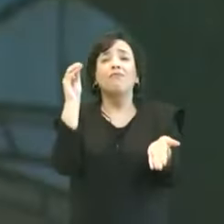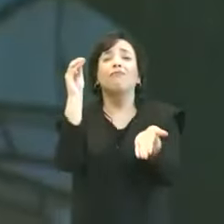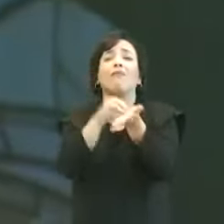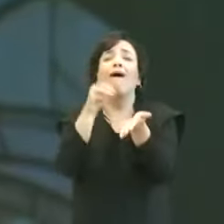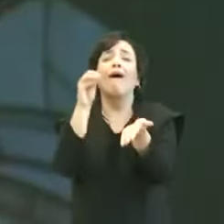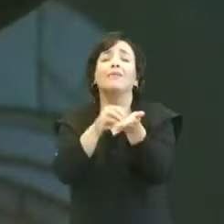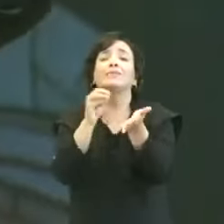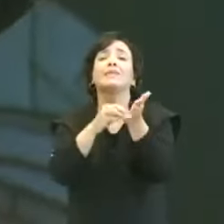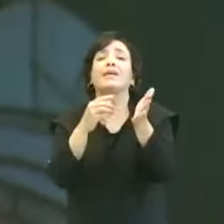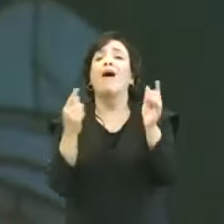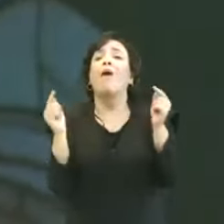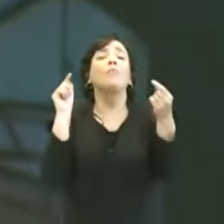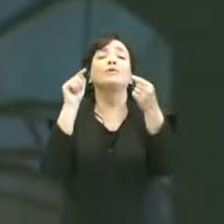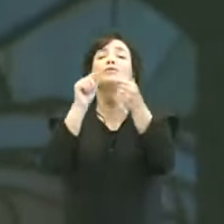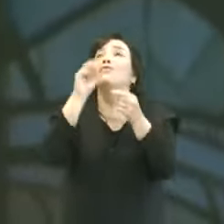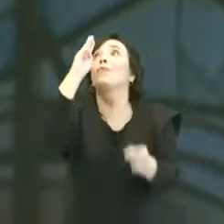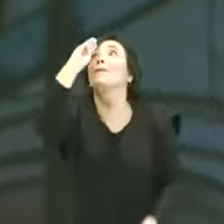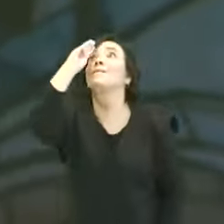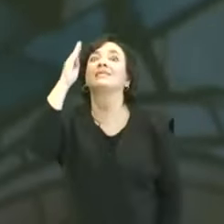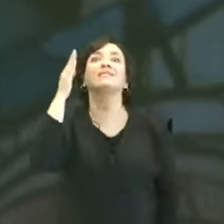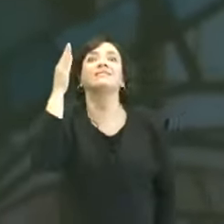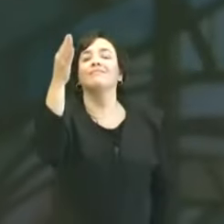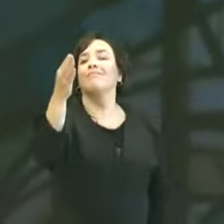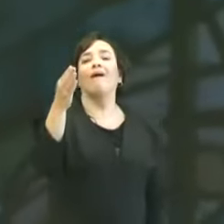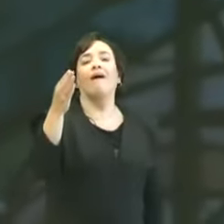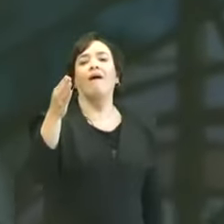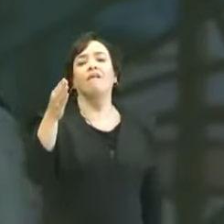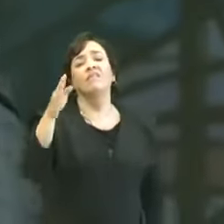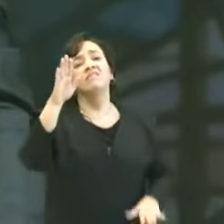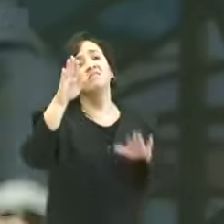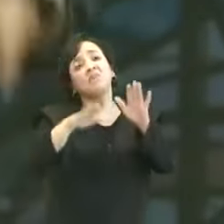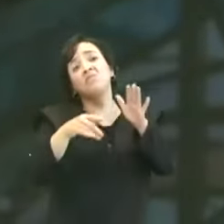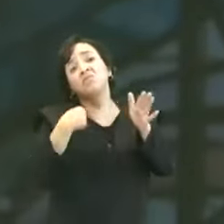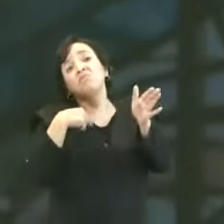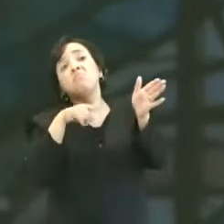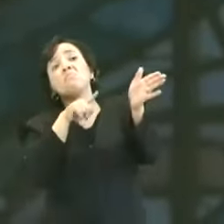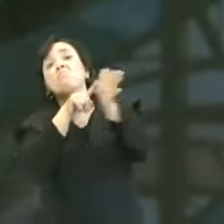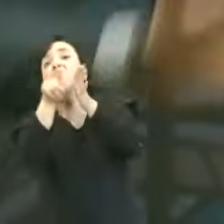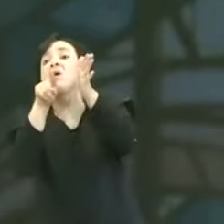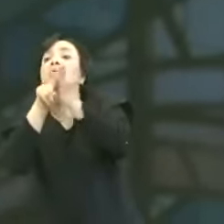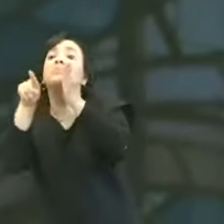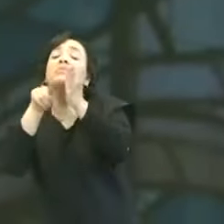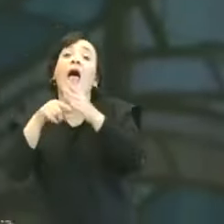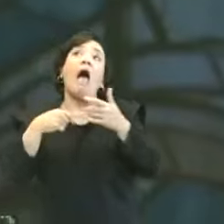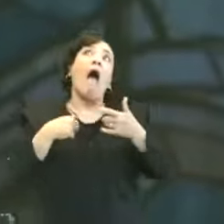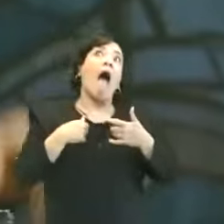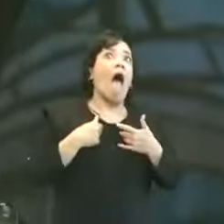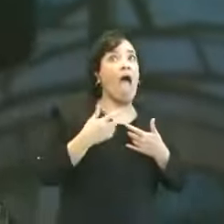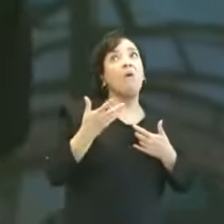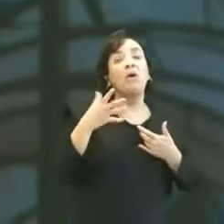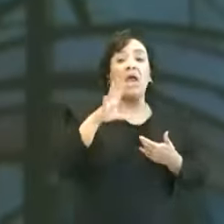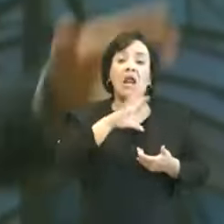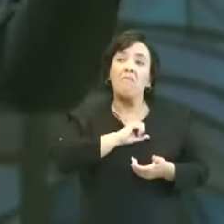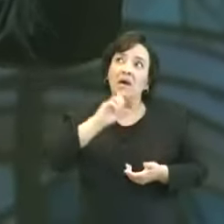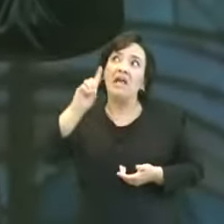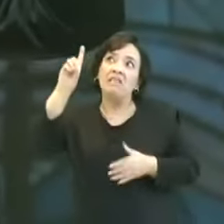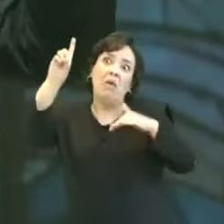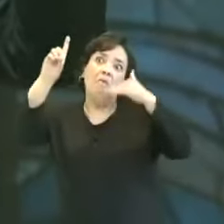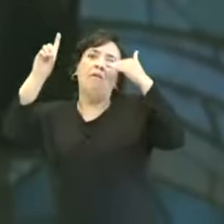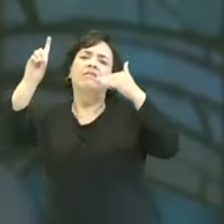maior propósito, teu objetivo, talvez você dissesse, amar a Deus acima de todas as coisas. Mas será